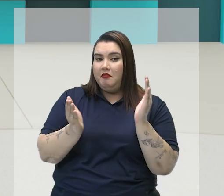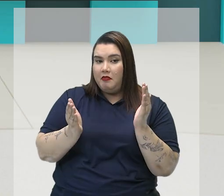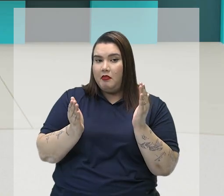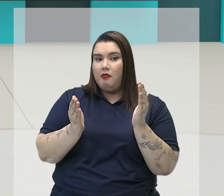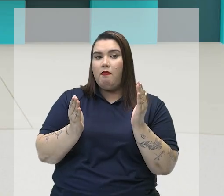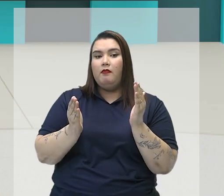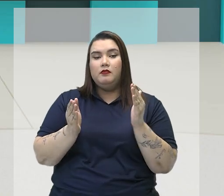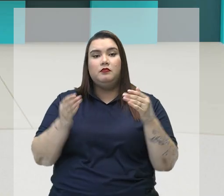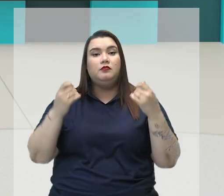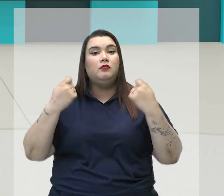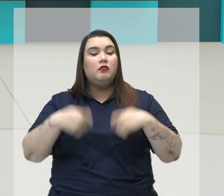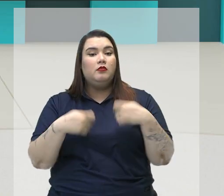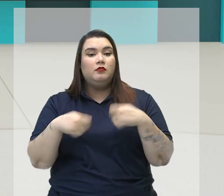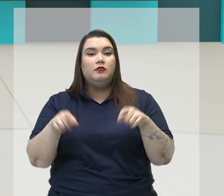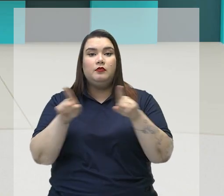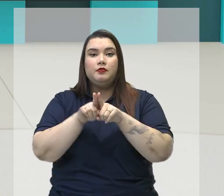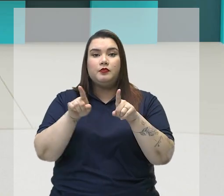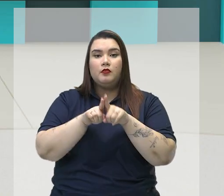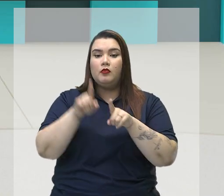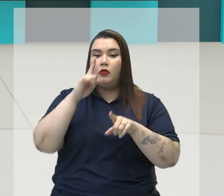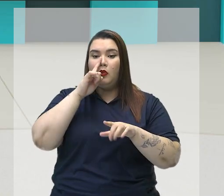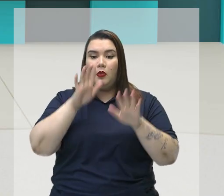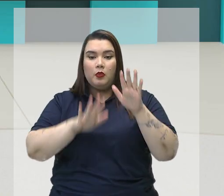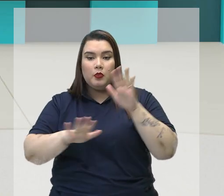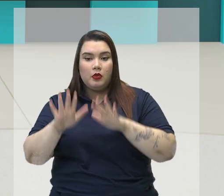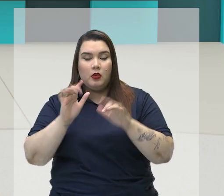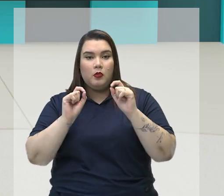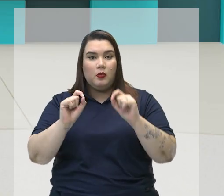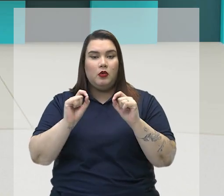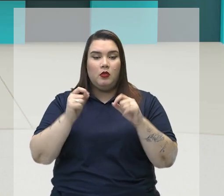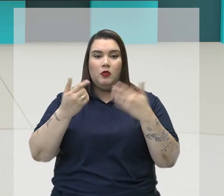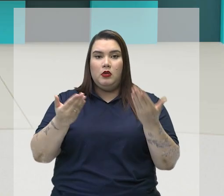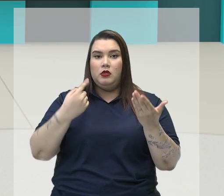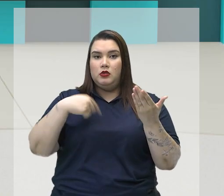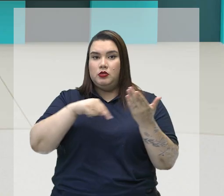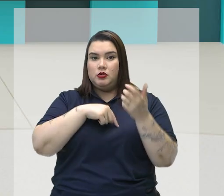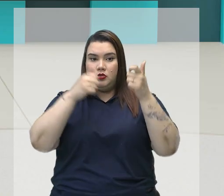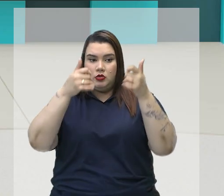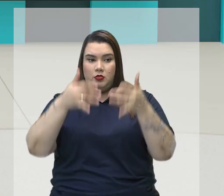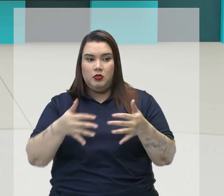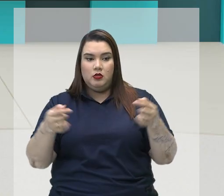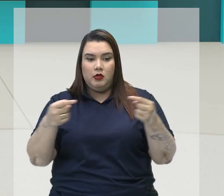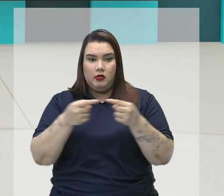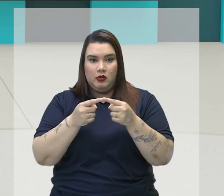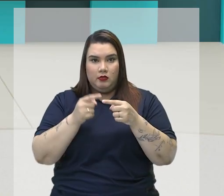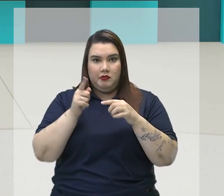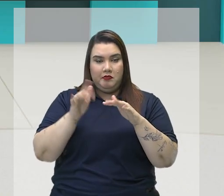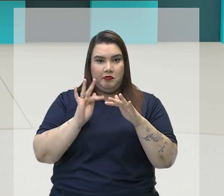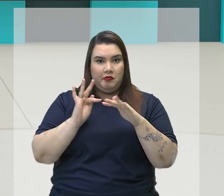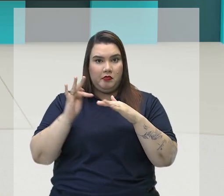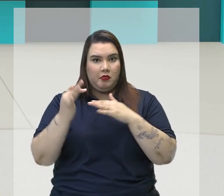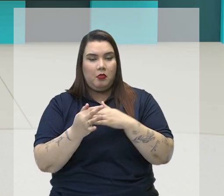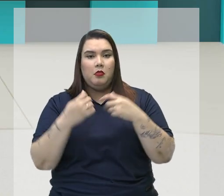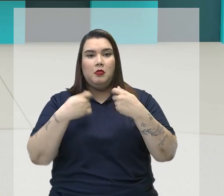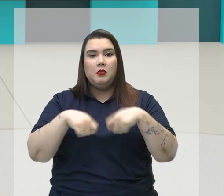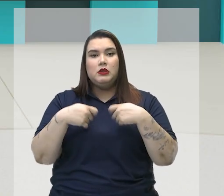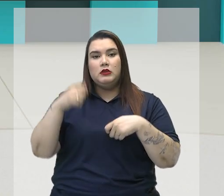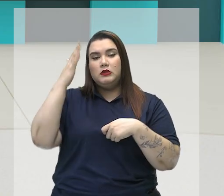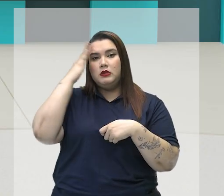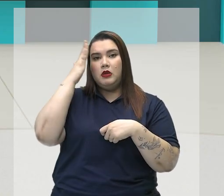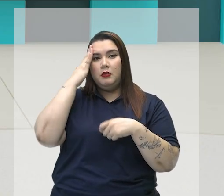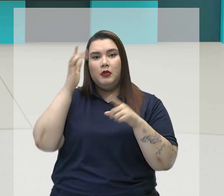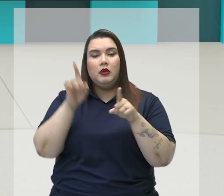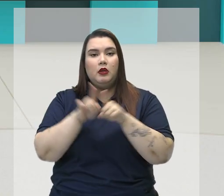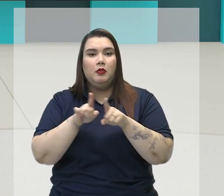ainda tem que ter o cuidado, porque quando a gente fala dessa questão das redes, precisamos saber também